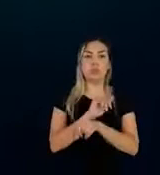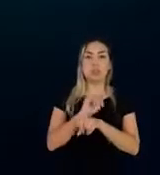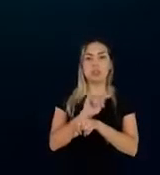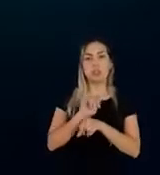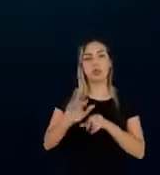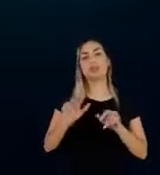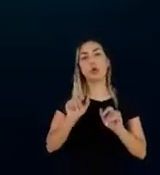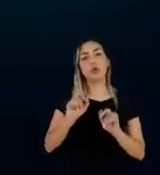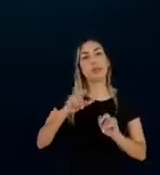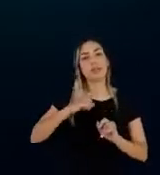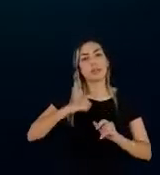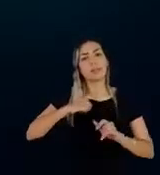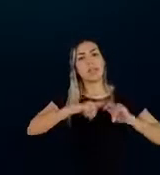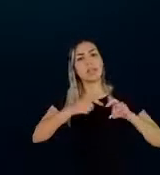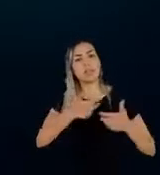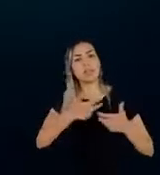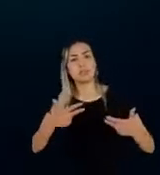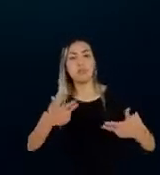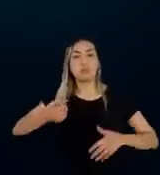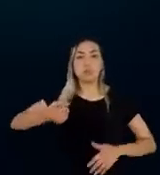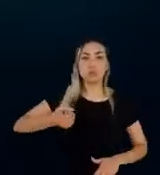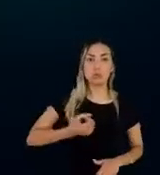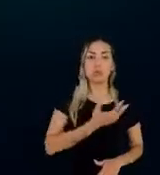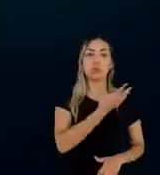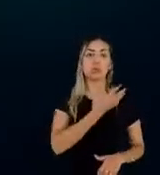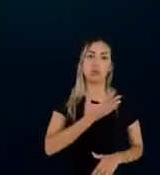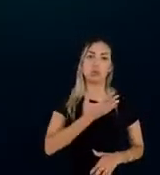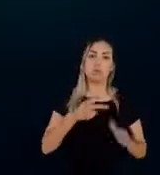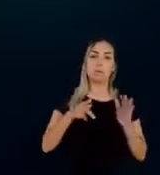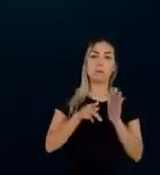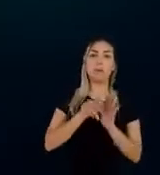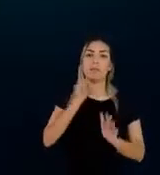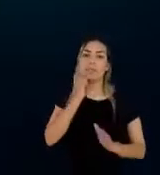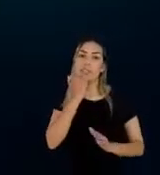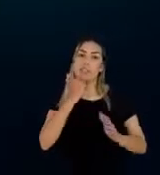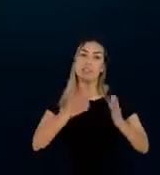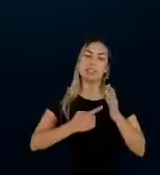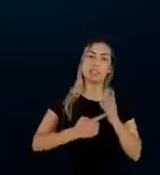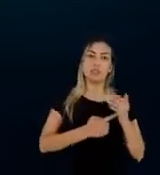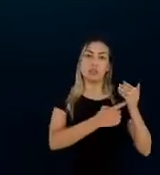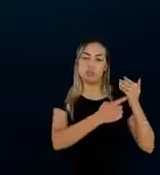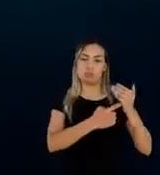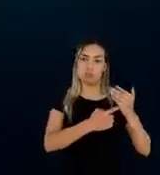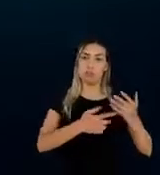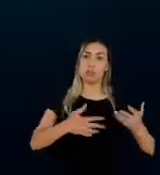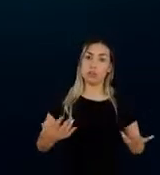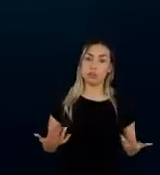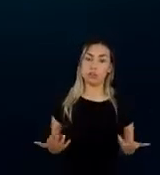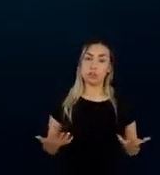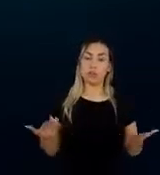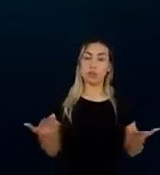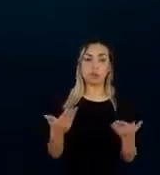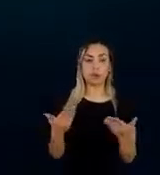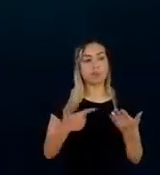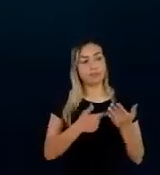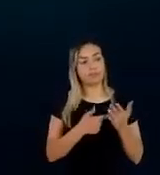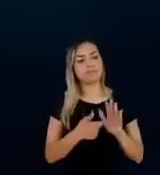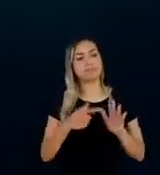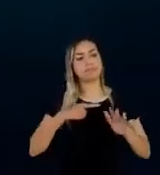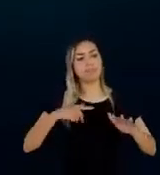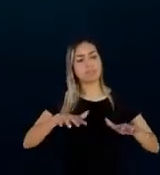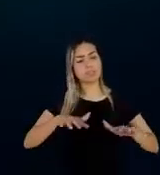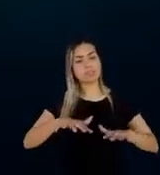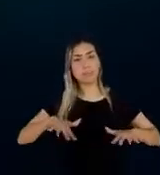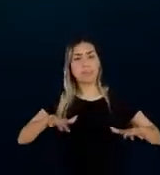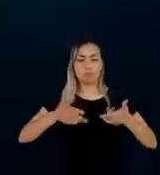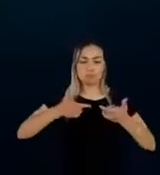instrumentos de inovação do marco regulatório de ciência e tecnologia. Né? Então, trazemos agora espaço muito maior para